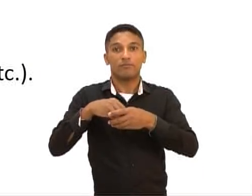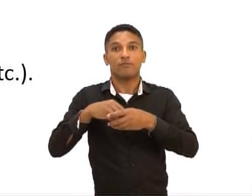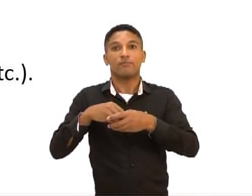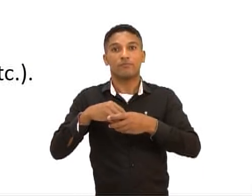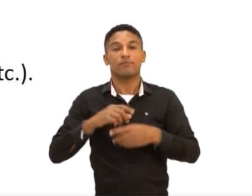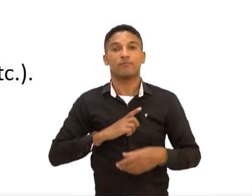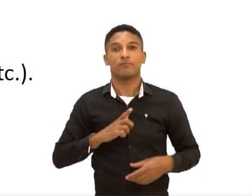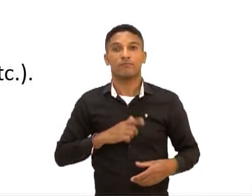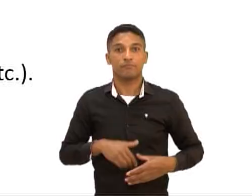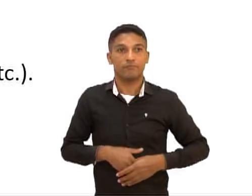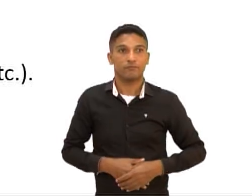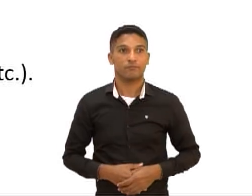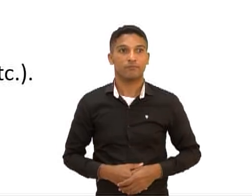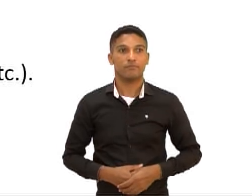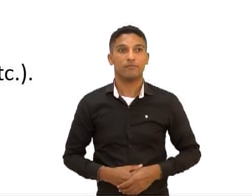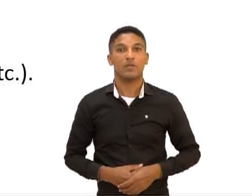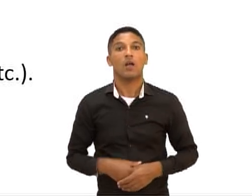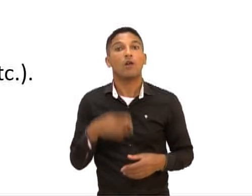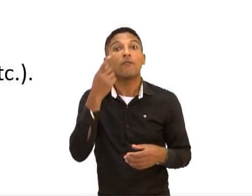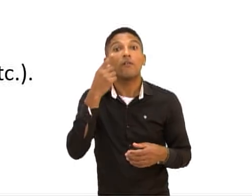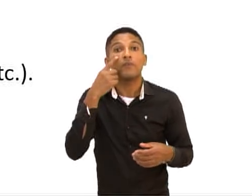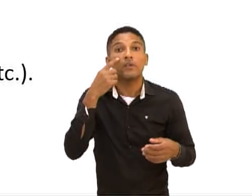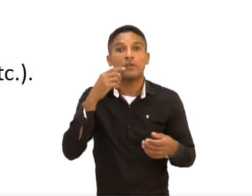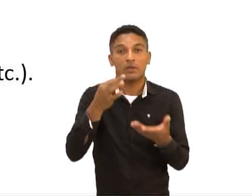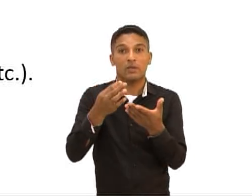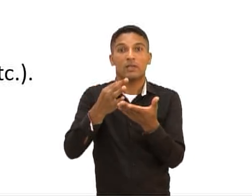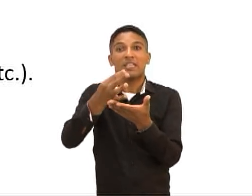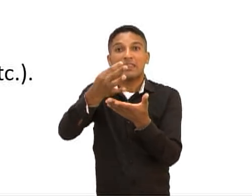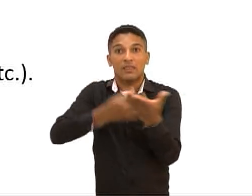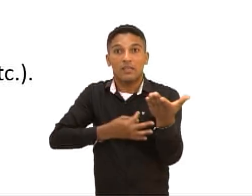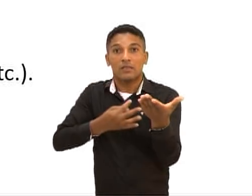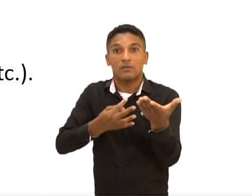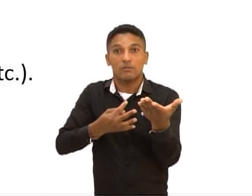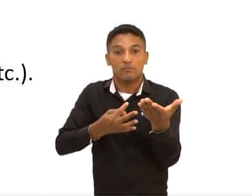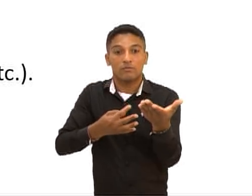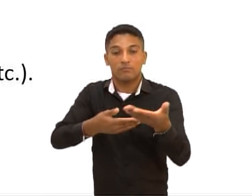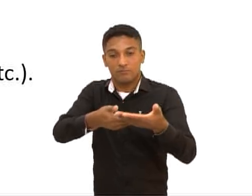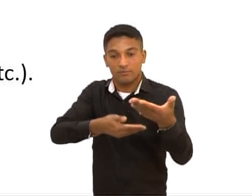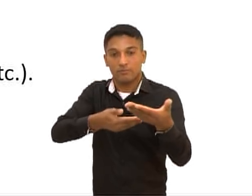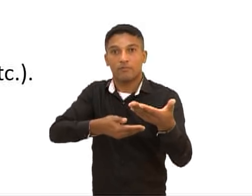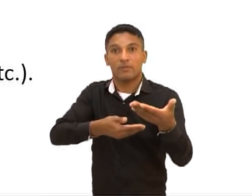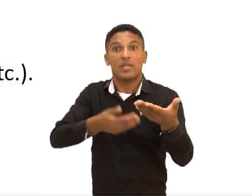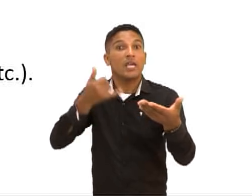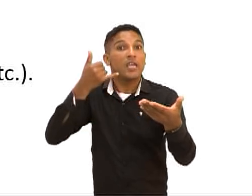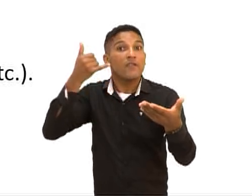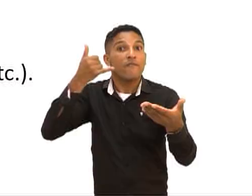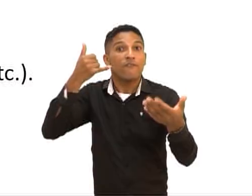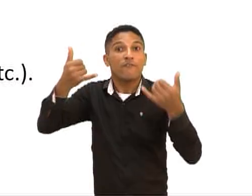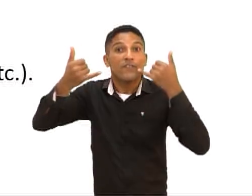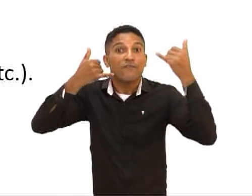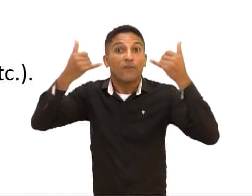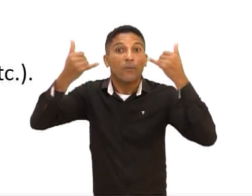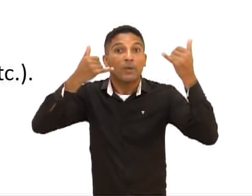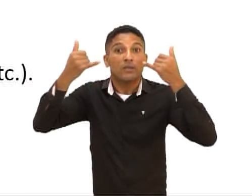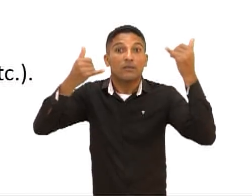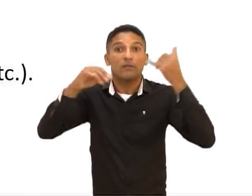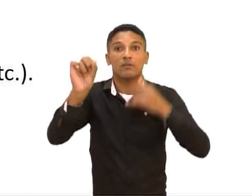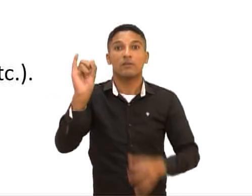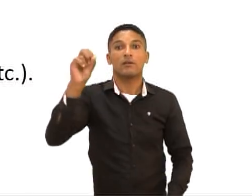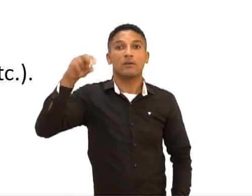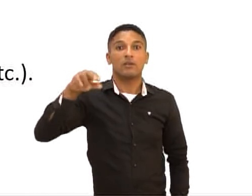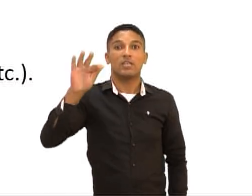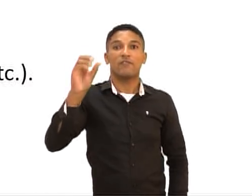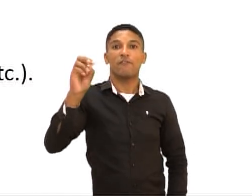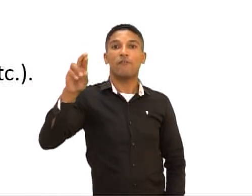o texto informativo é um texto escrito com a intenção de informar o leitor e trazer algumas curiosidades sobre o